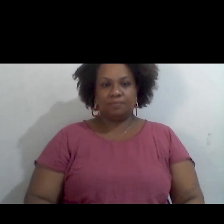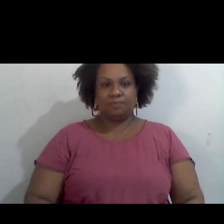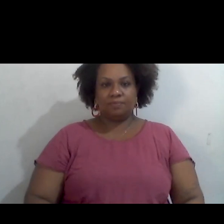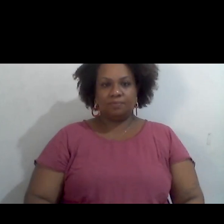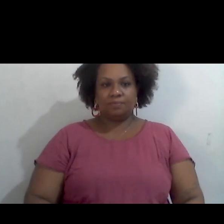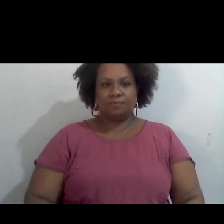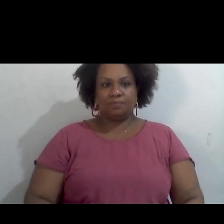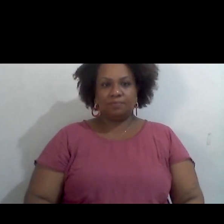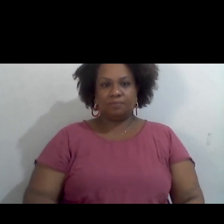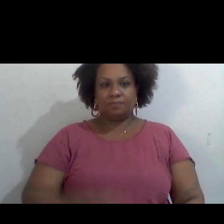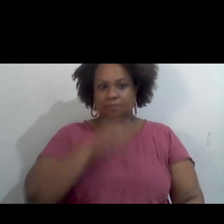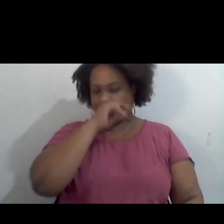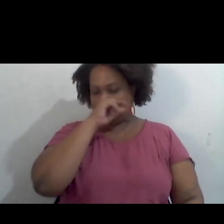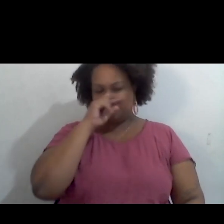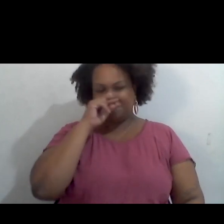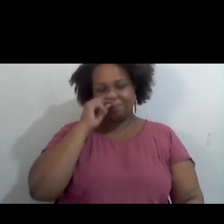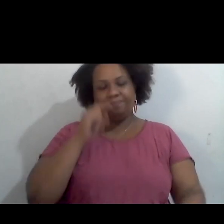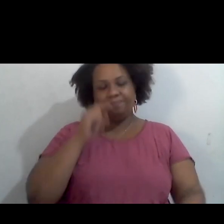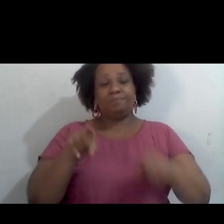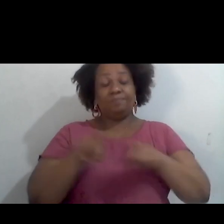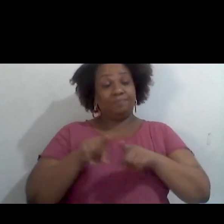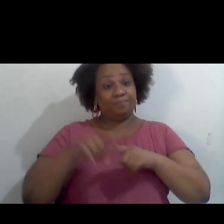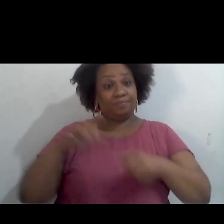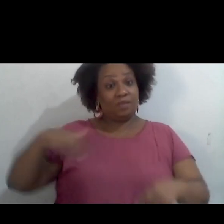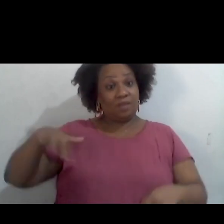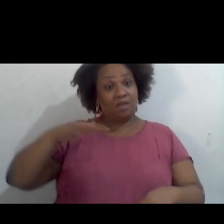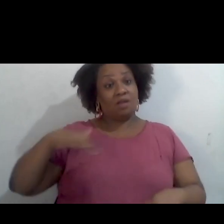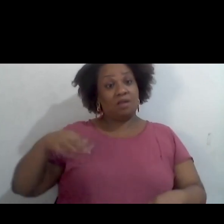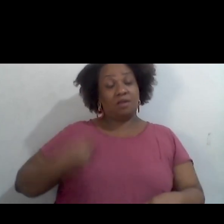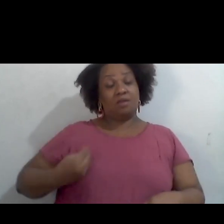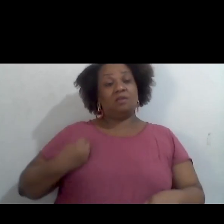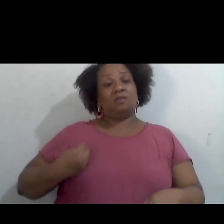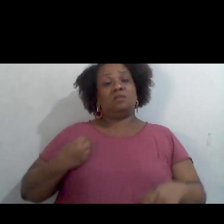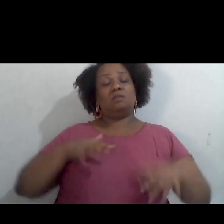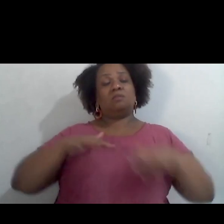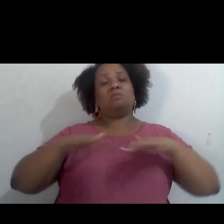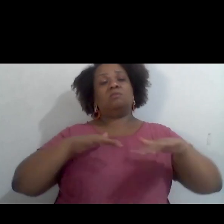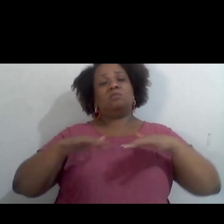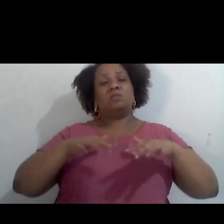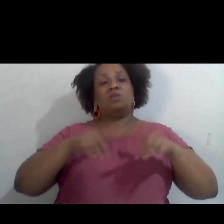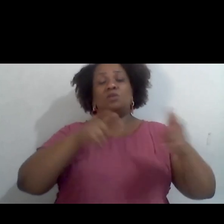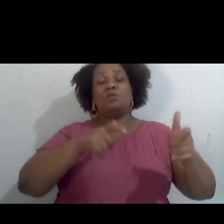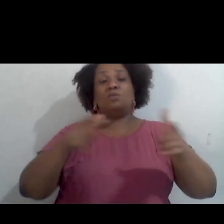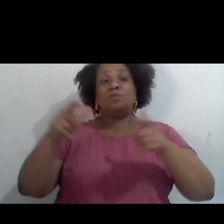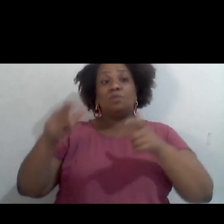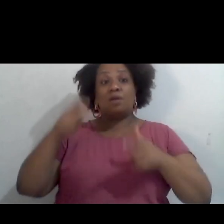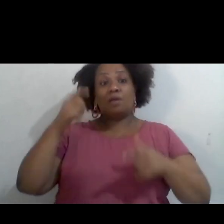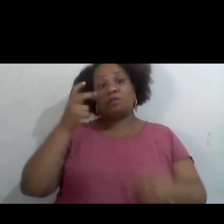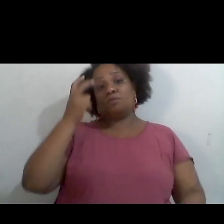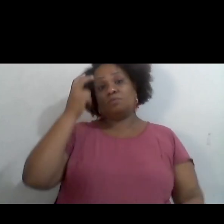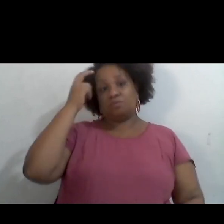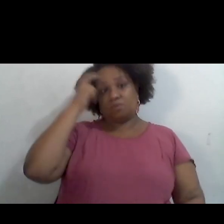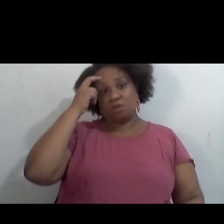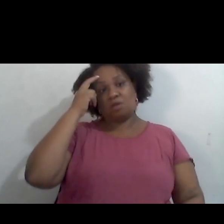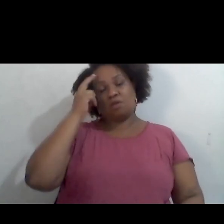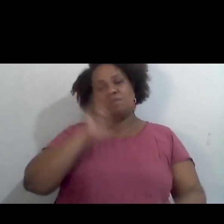Dentro dessa minha trajetória acadêmica e também artística no interior, participei da mobilização dos espaços culturais, né? GQE, a gente fazia muita